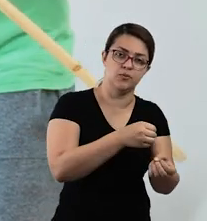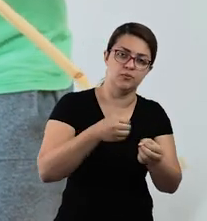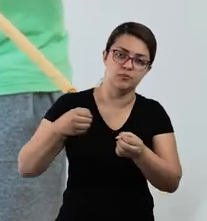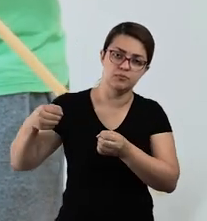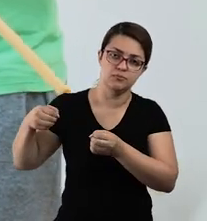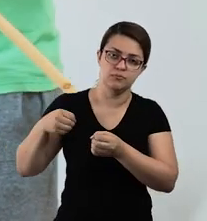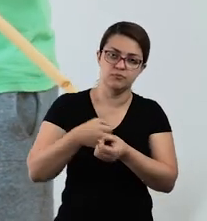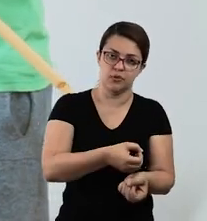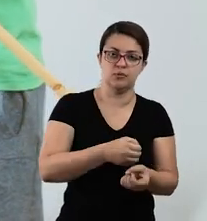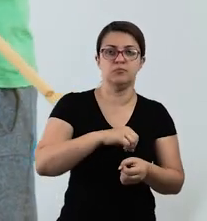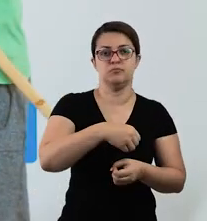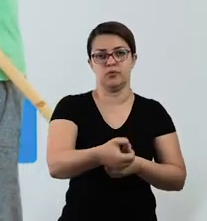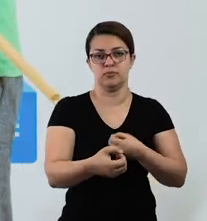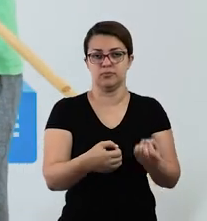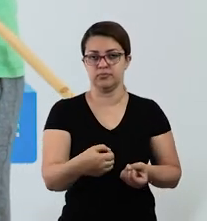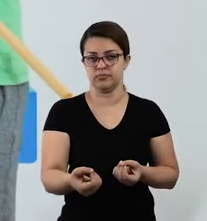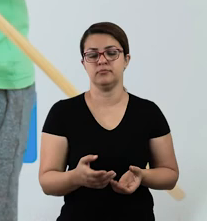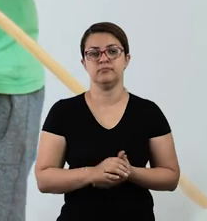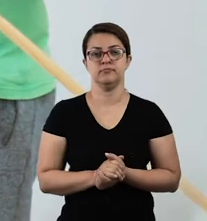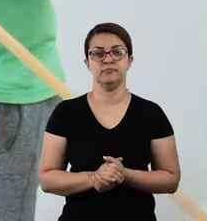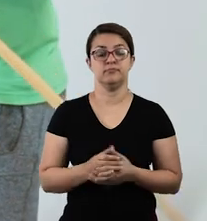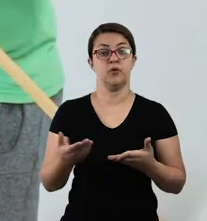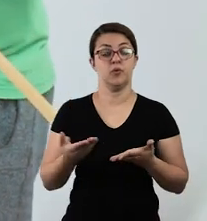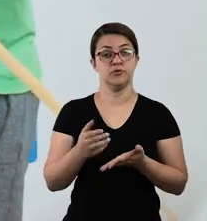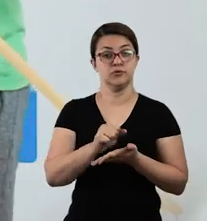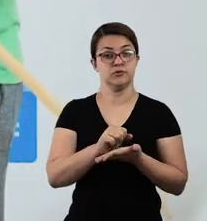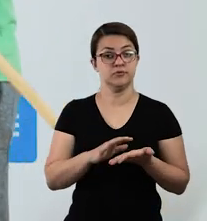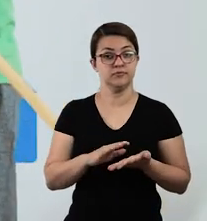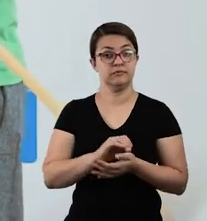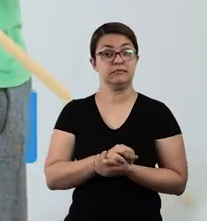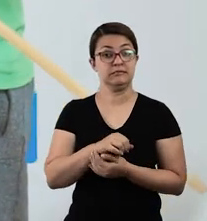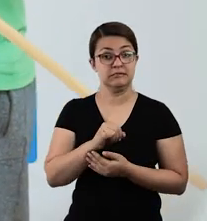de pêndulo, beleza? Essa foi a atividade de